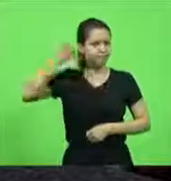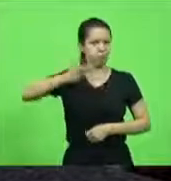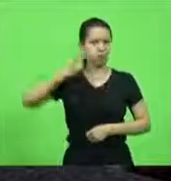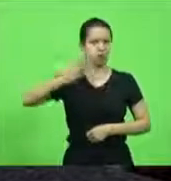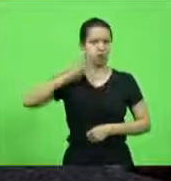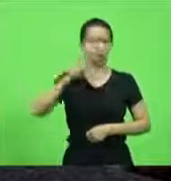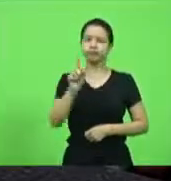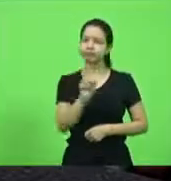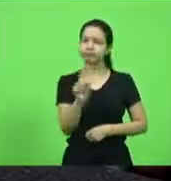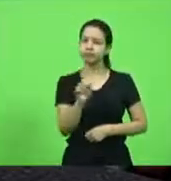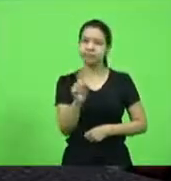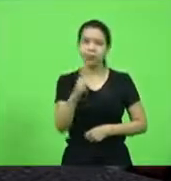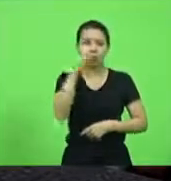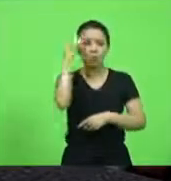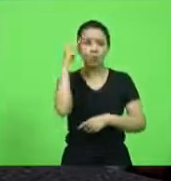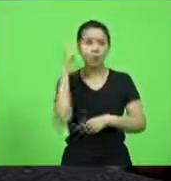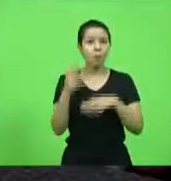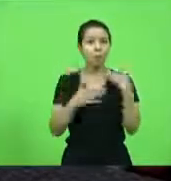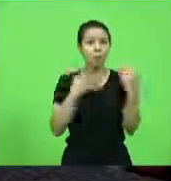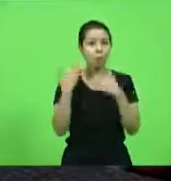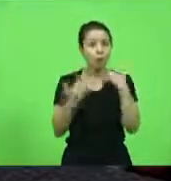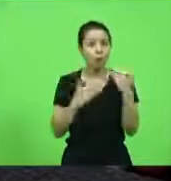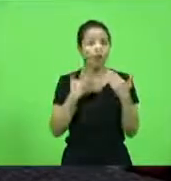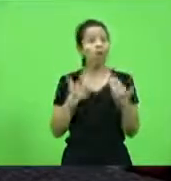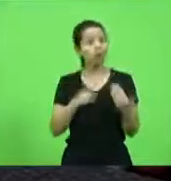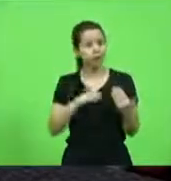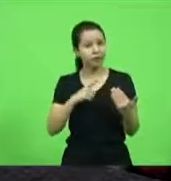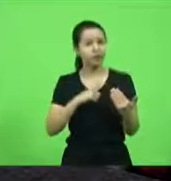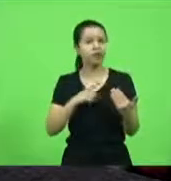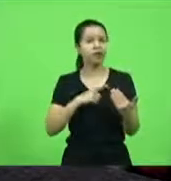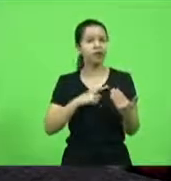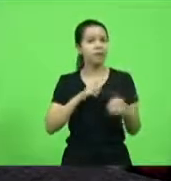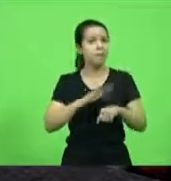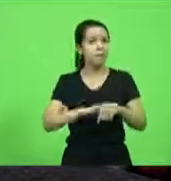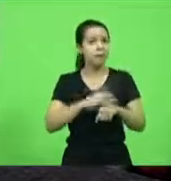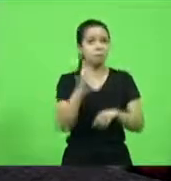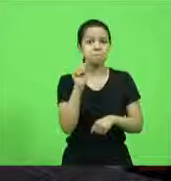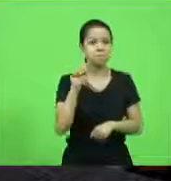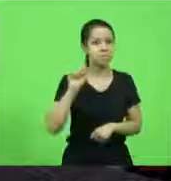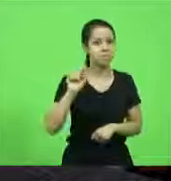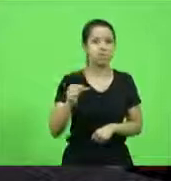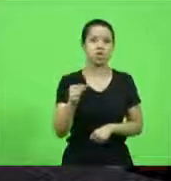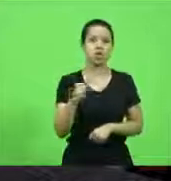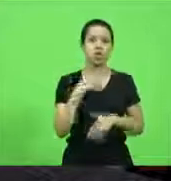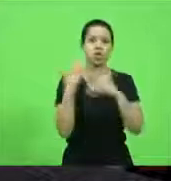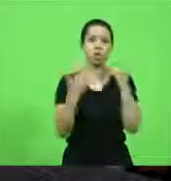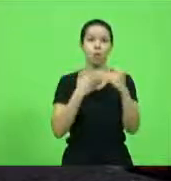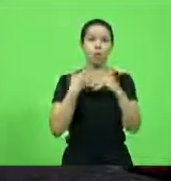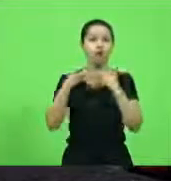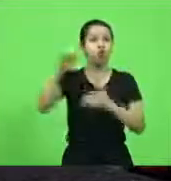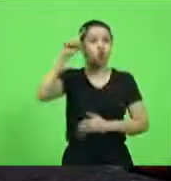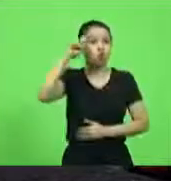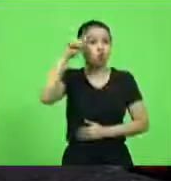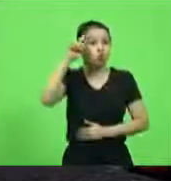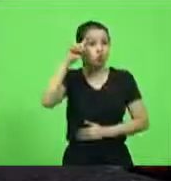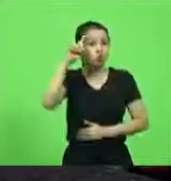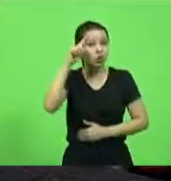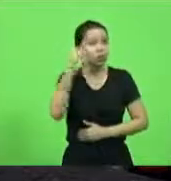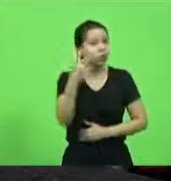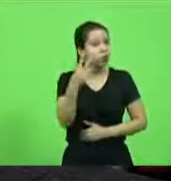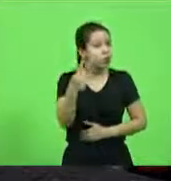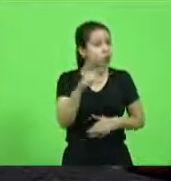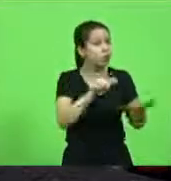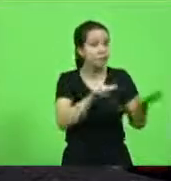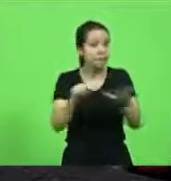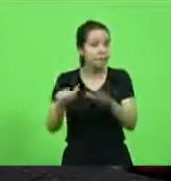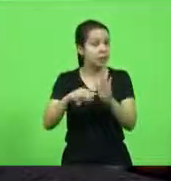povo está morrendo. Tem mais de 1.000 mortes, deputado Silvio, por dia. Faz 2 semanas que